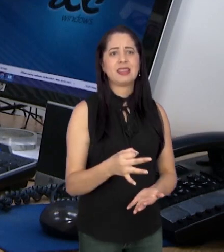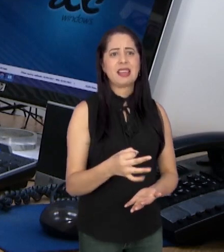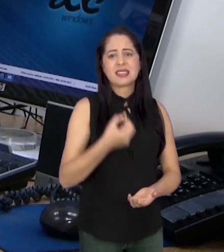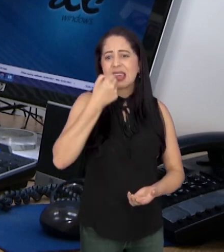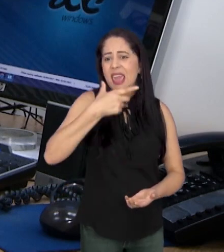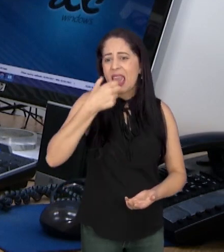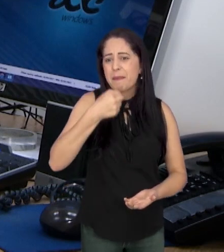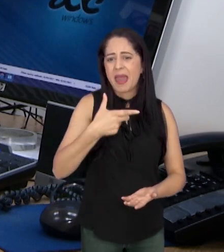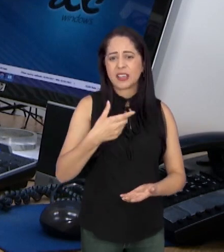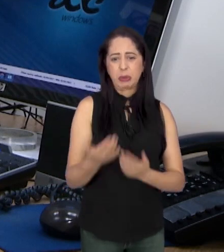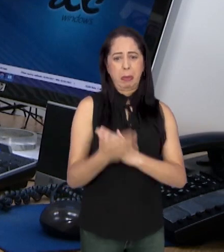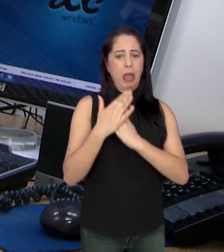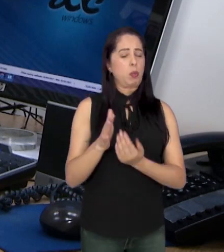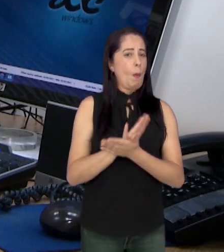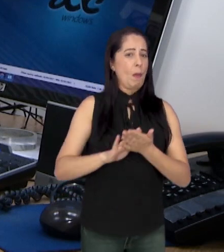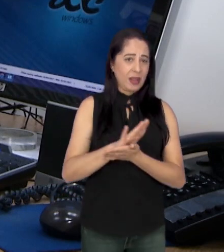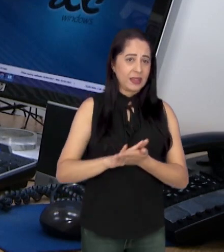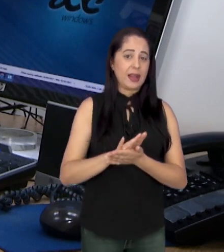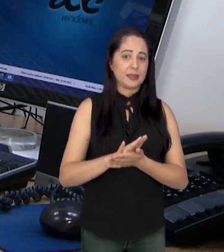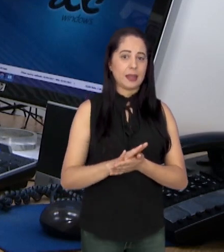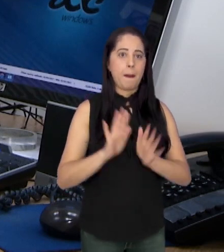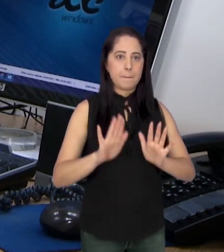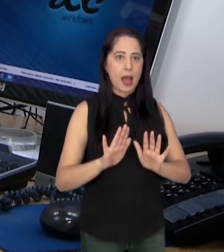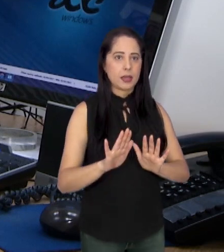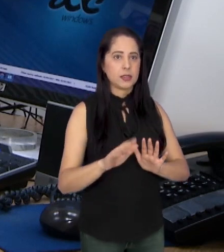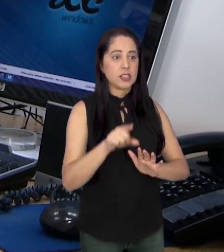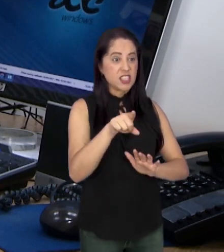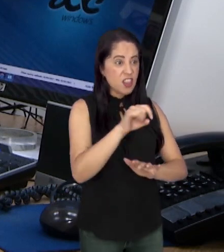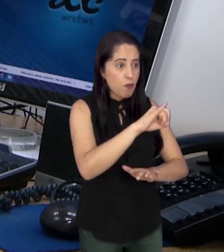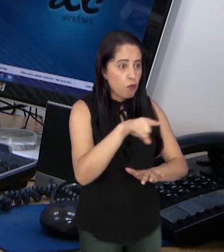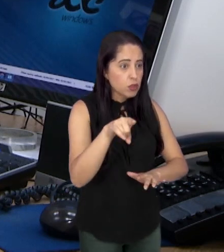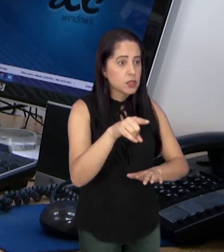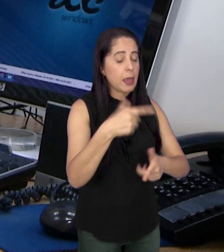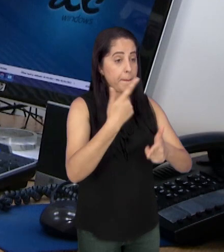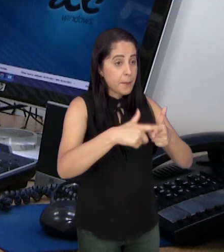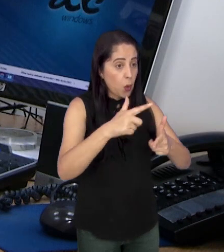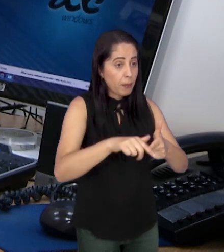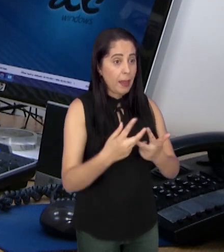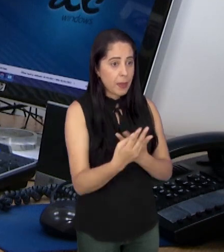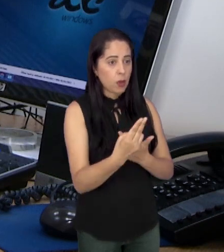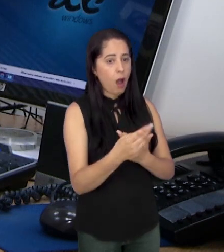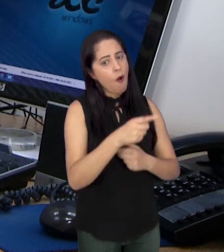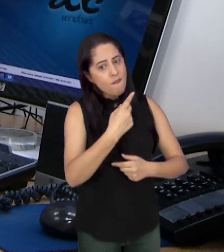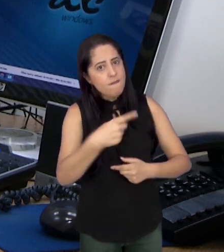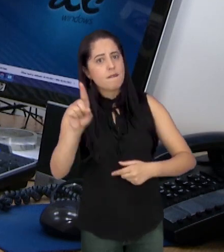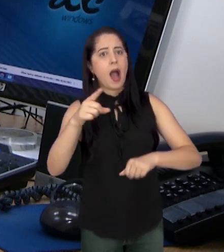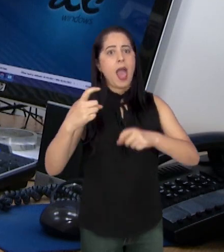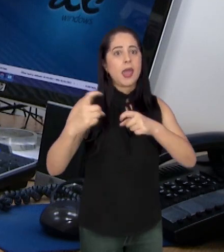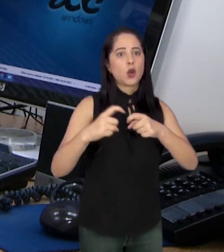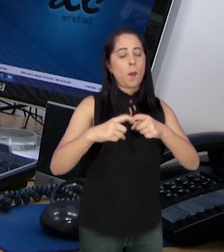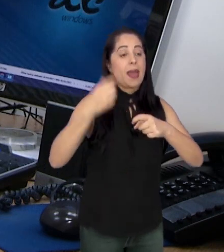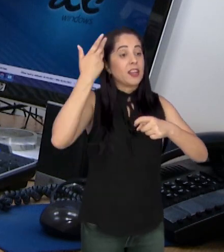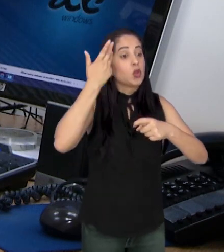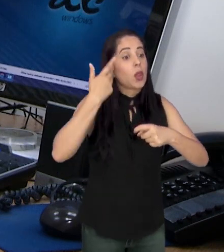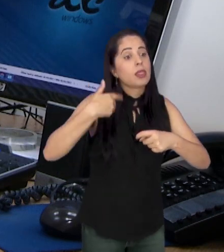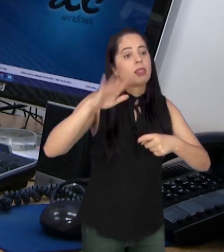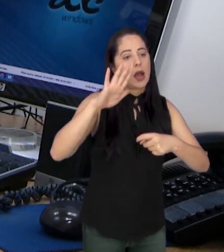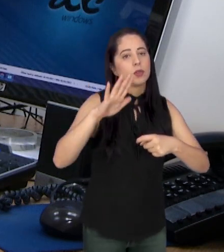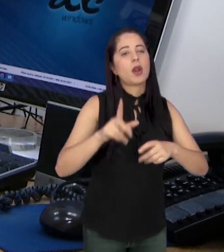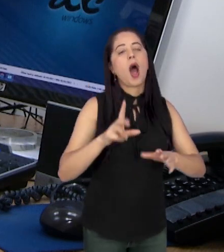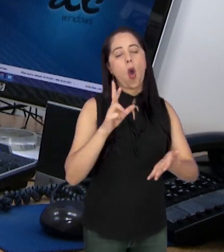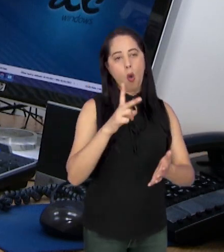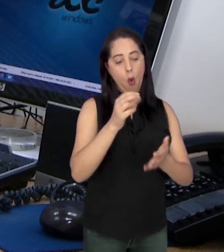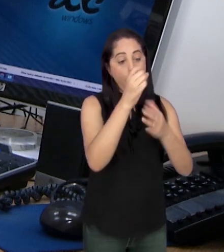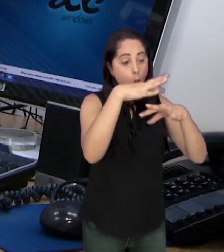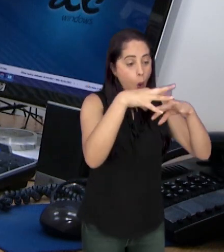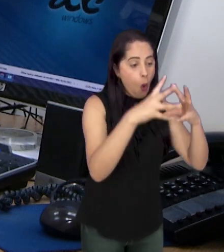muita escolha, procurei. Mas eu indico para quem estiver passando por algo semelhante que procure, porque existe sim